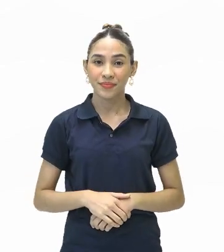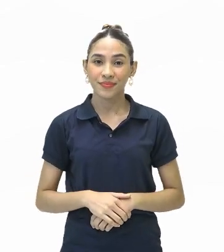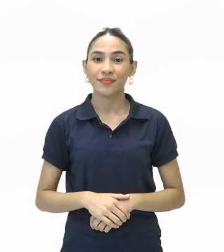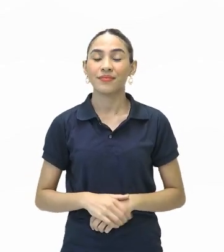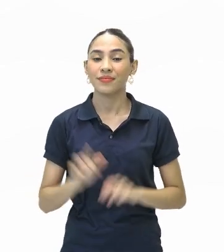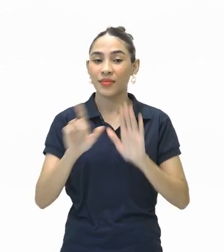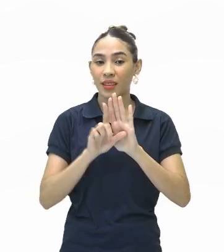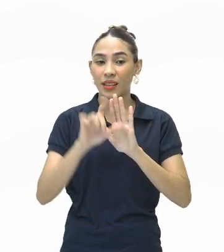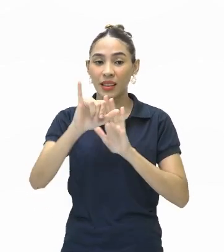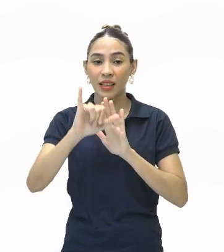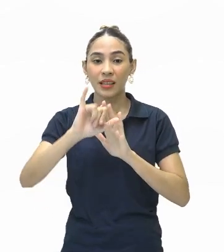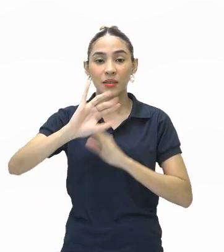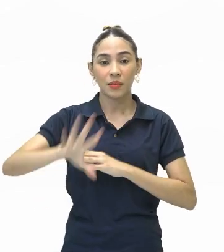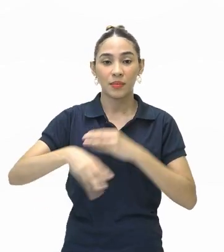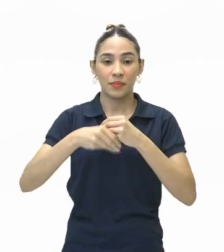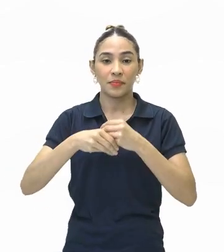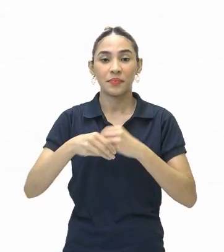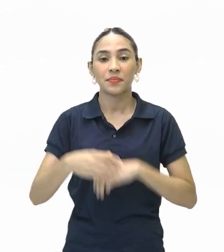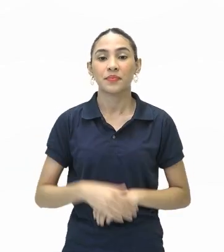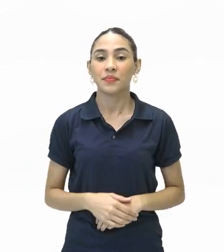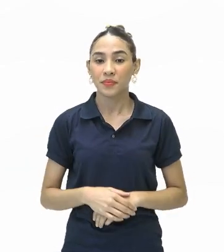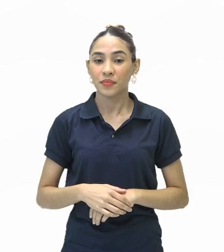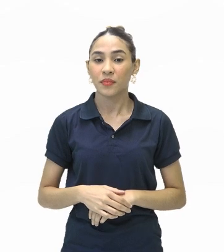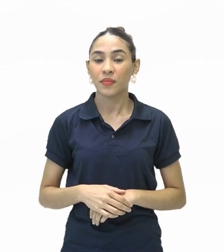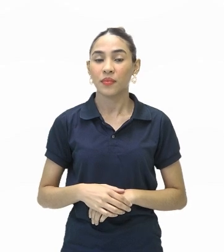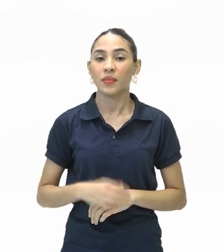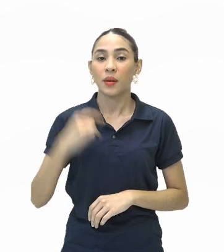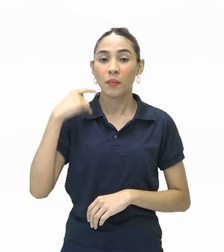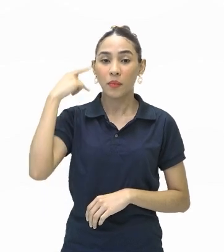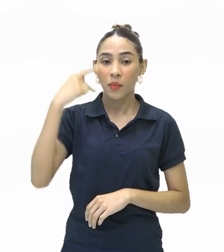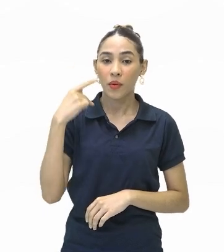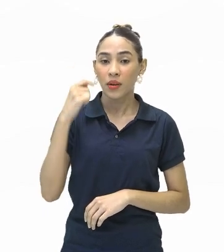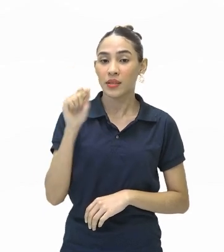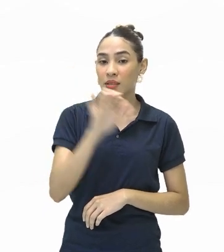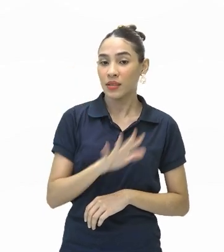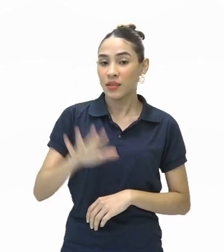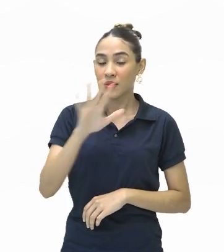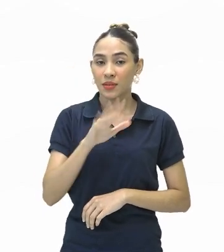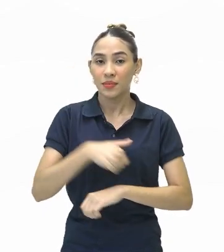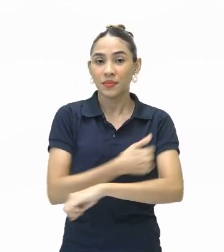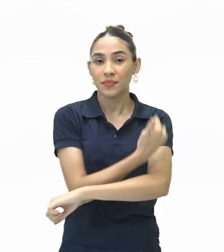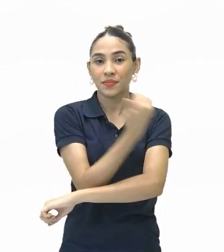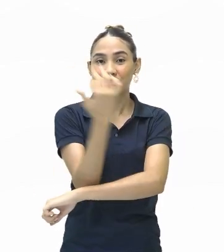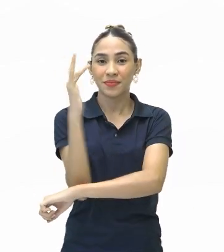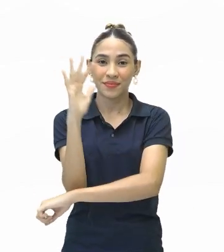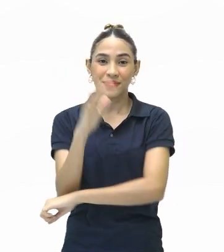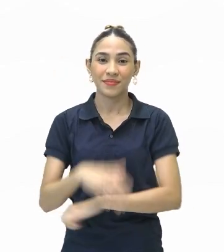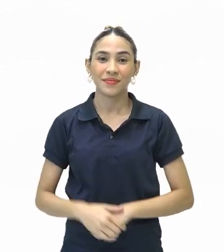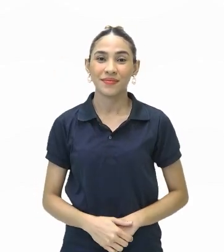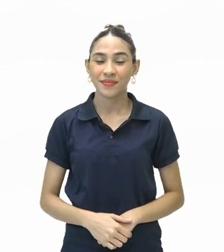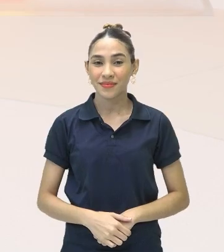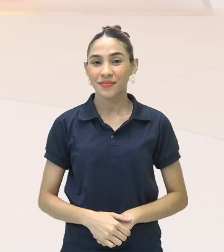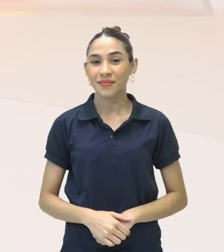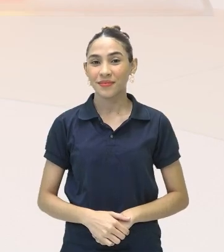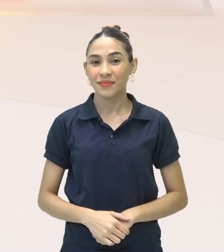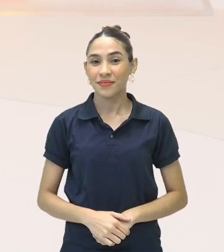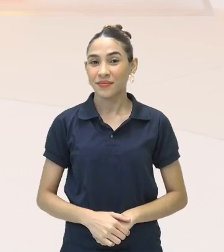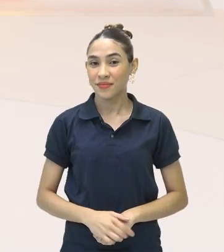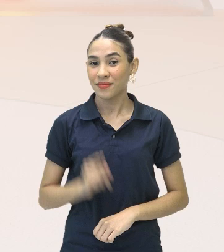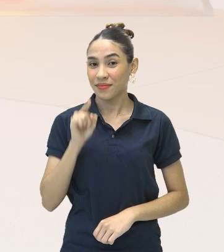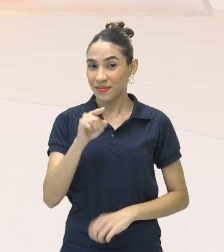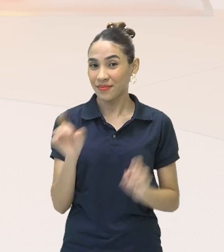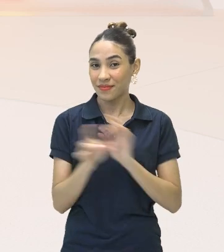1988 e legislações complementares. Política Nacional de Meio Ambiente.